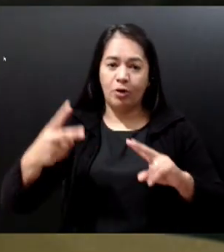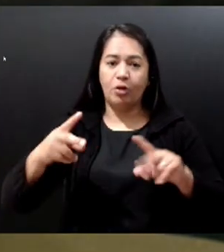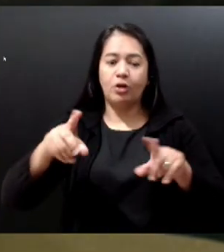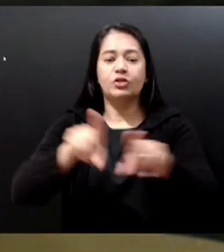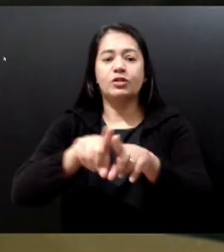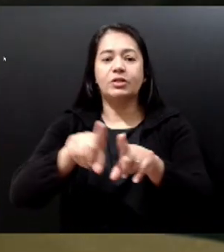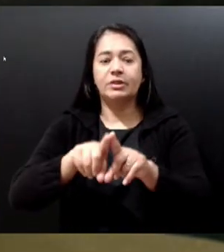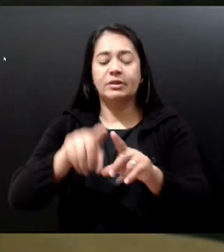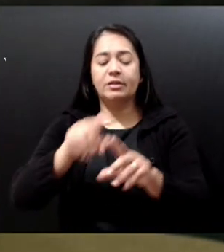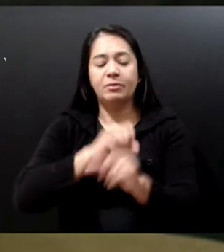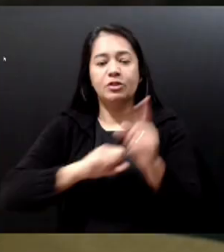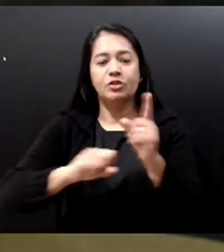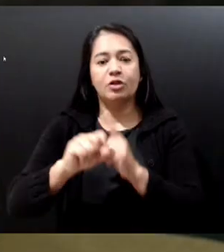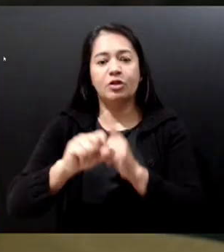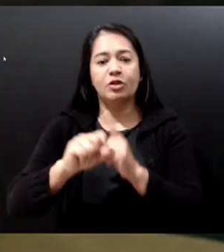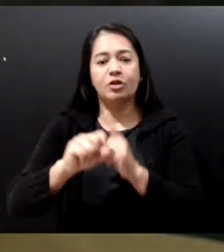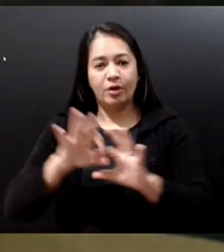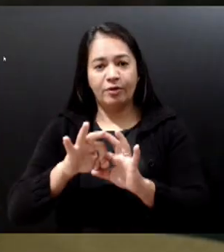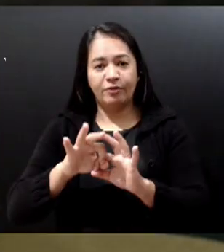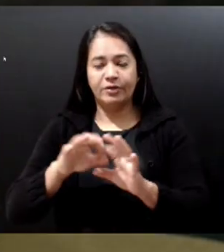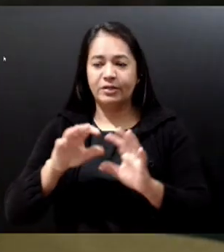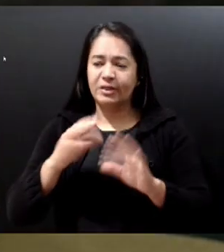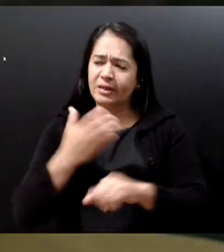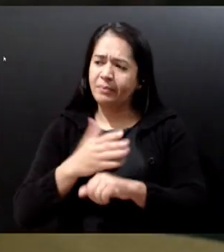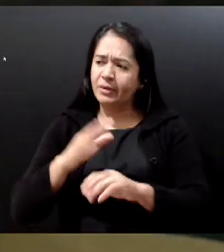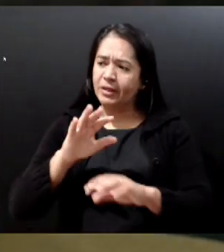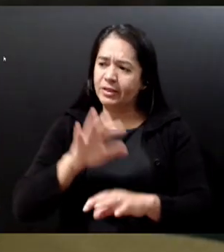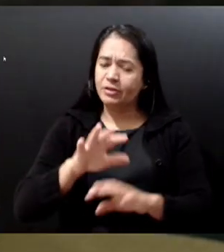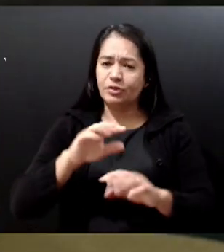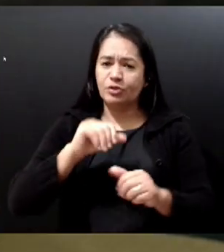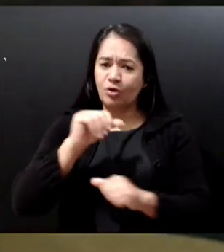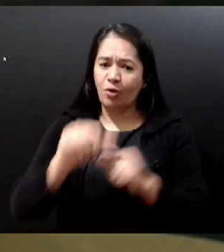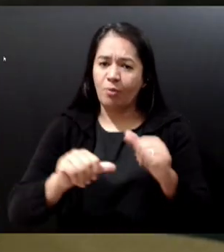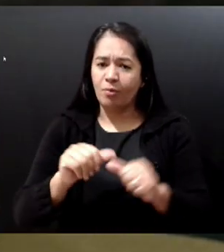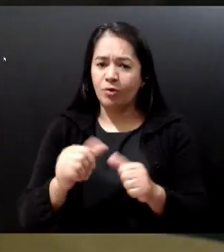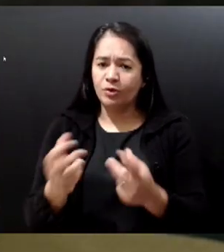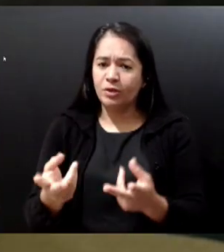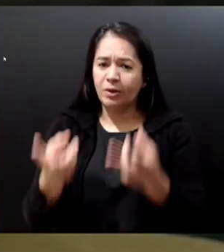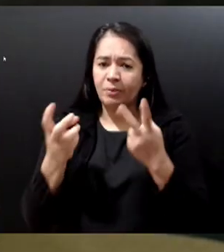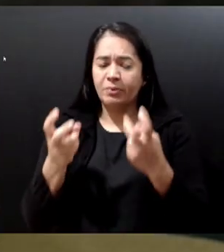muda na vida das famílias? Esse reconhecimento, o senhor considera um